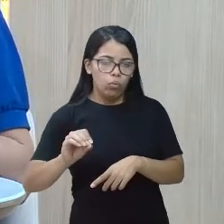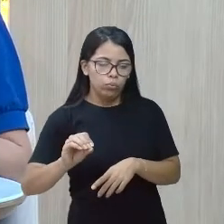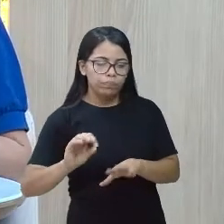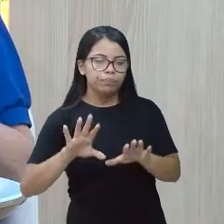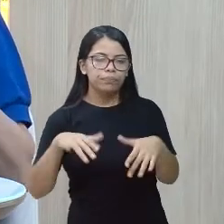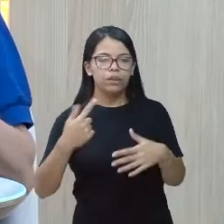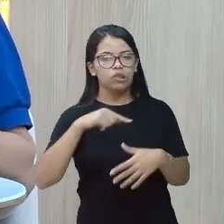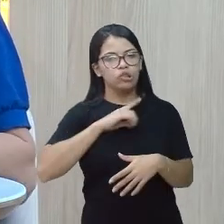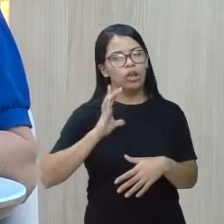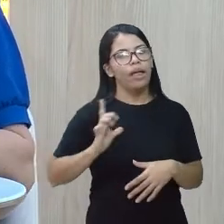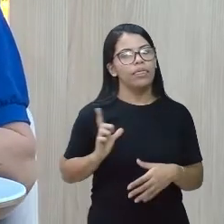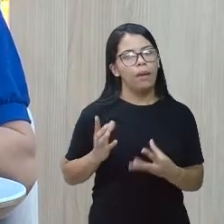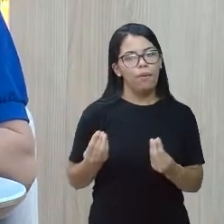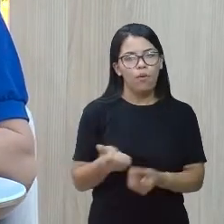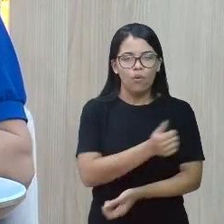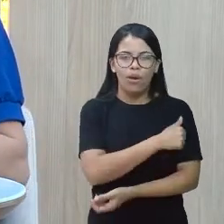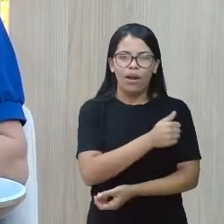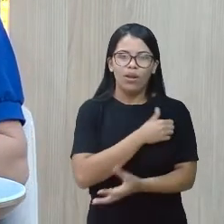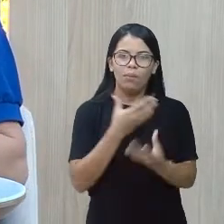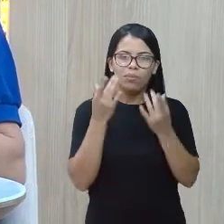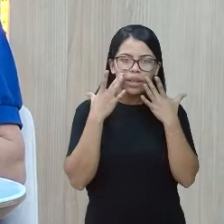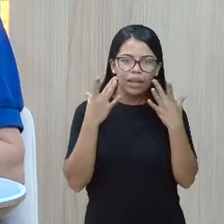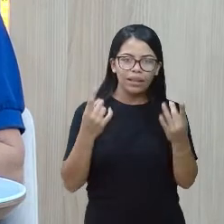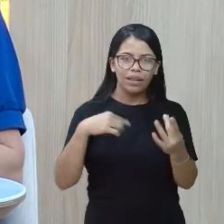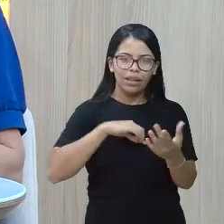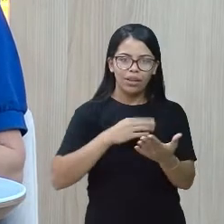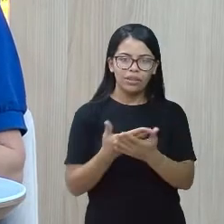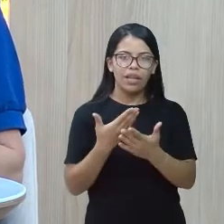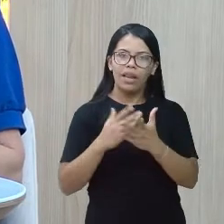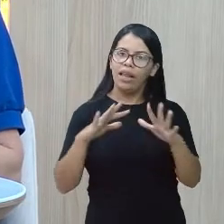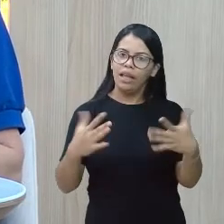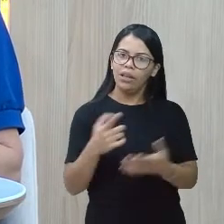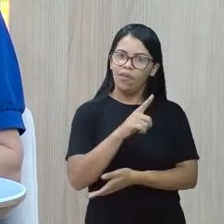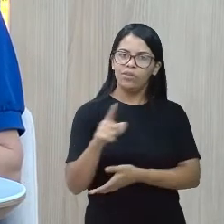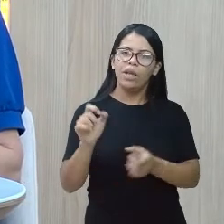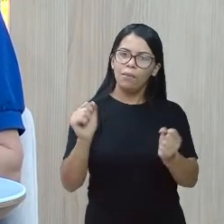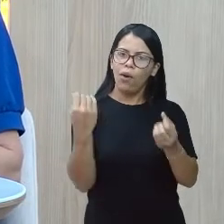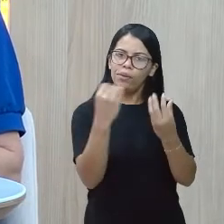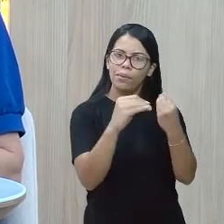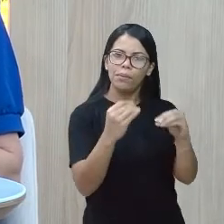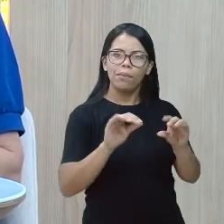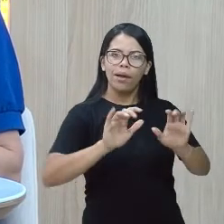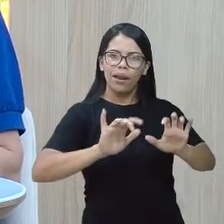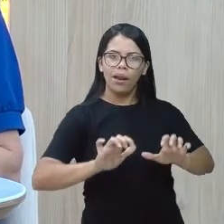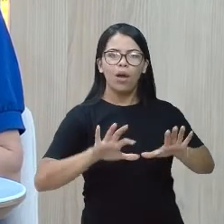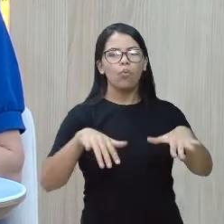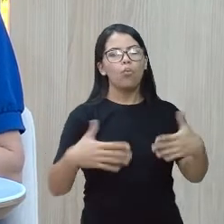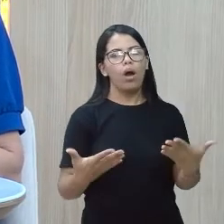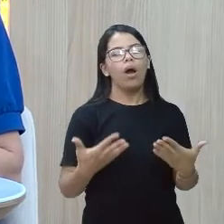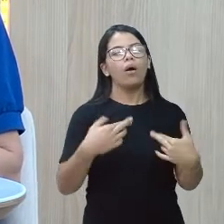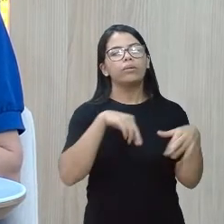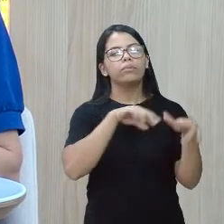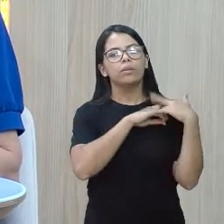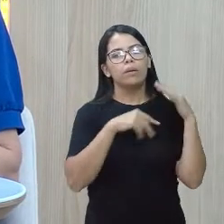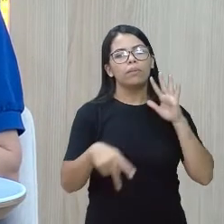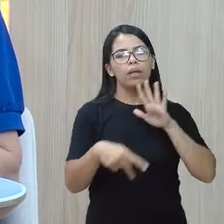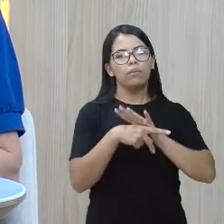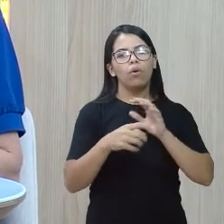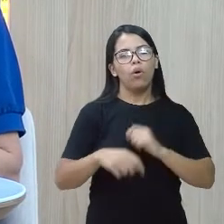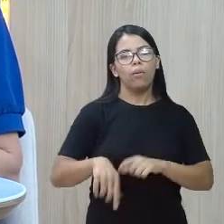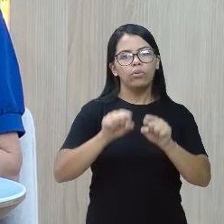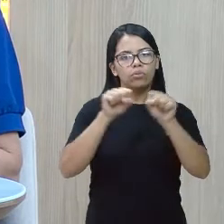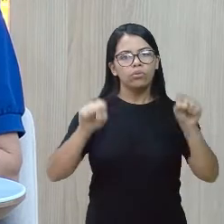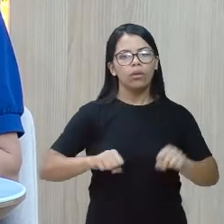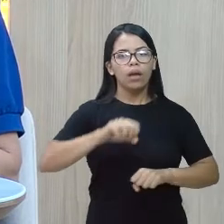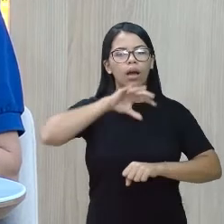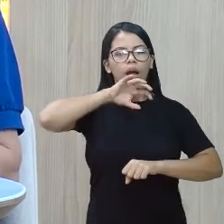com a clientela chegando aqui muito atenta à nossa aula. Então, vão colocando aí qual a função do sistema respiratório. Coloquem aí